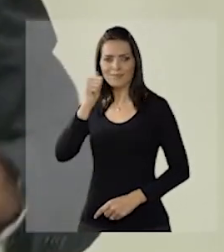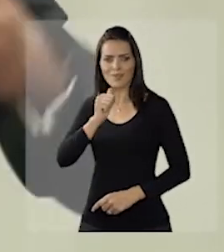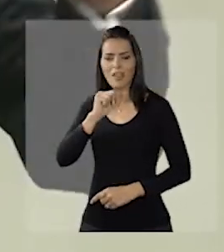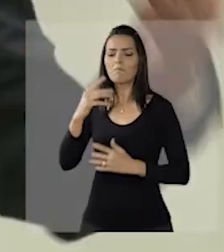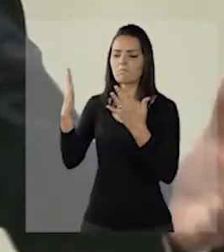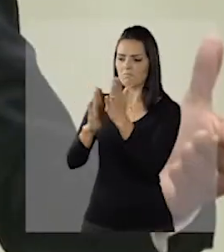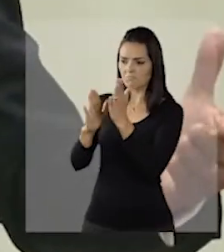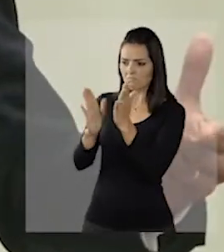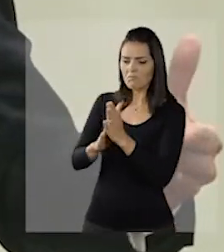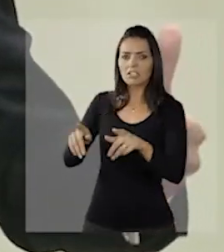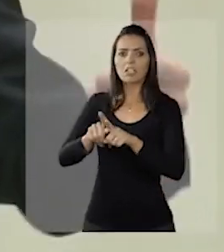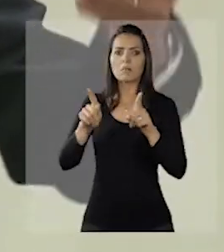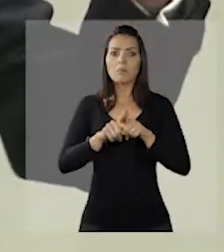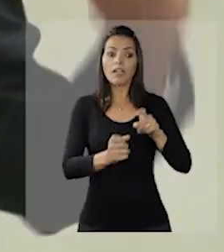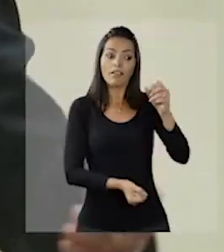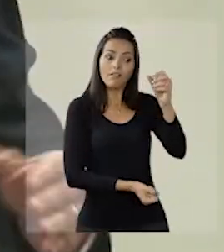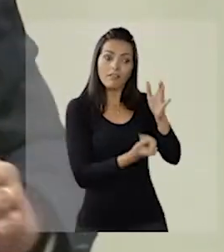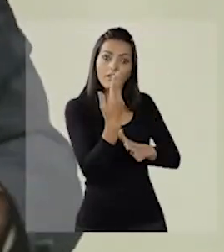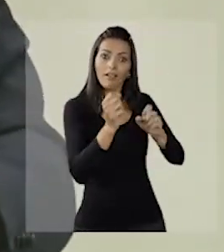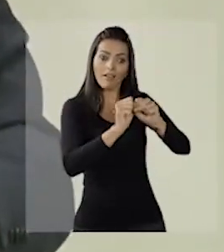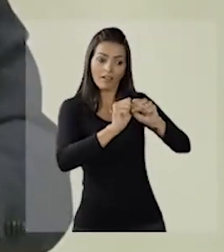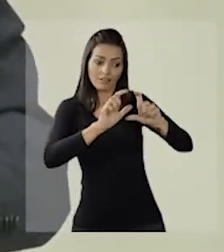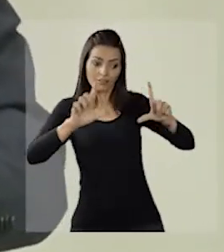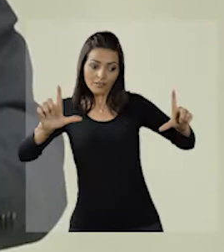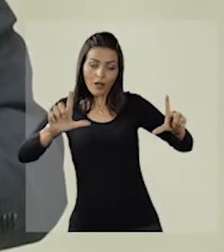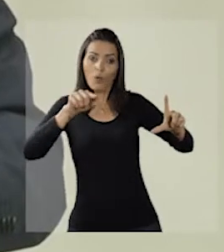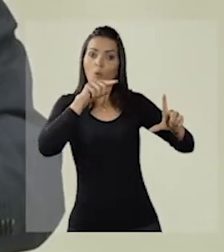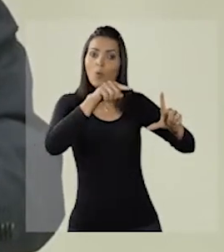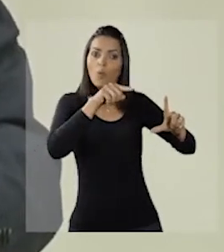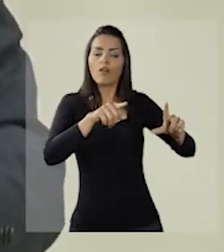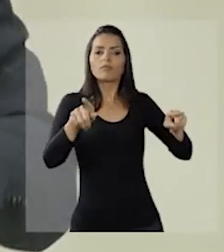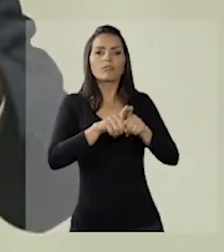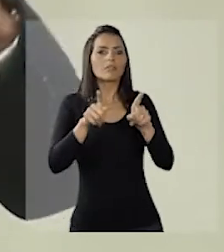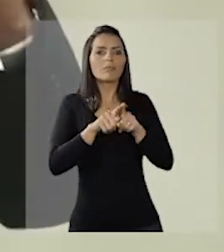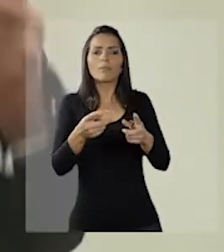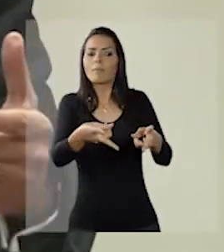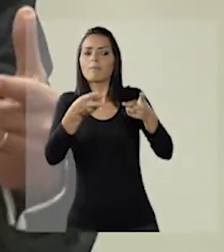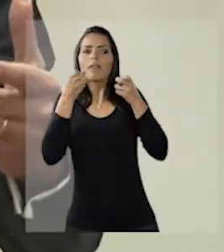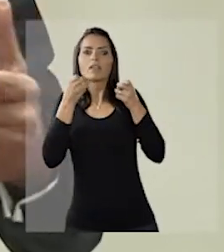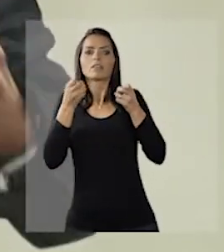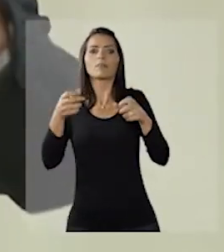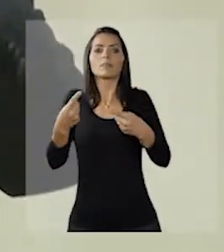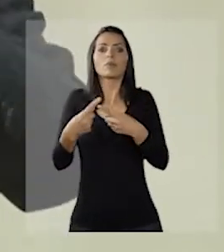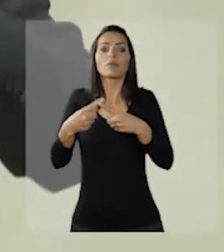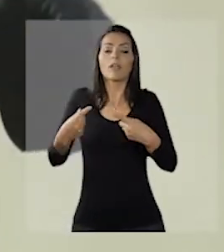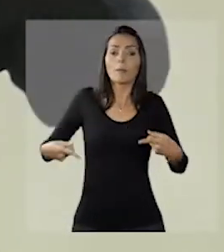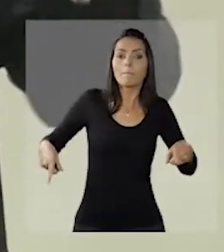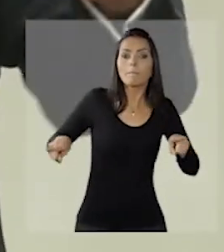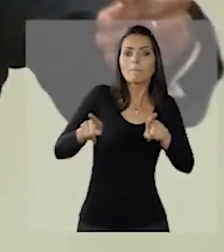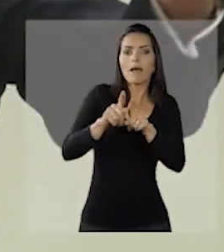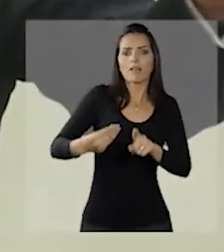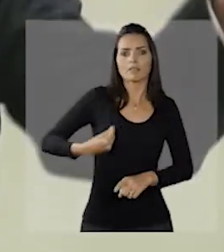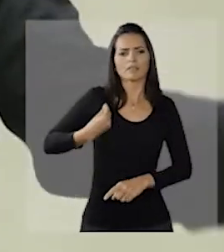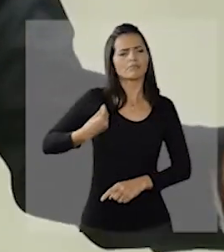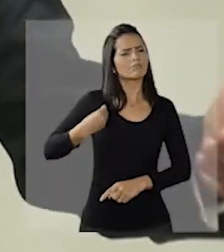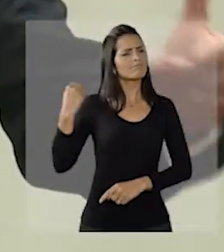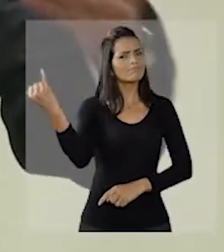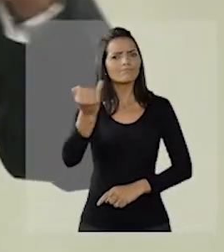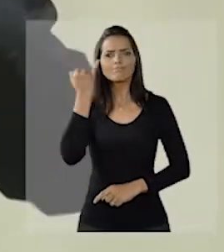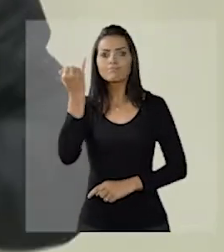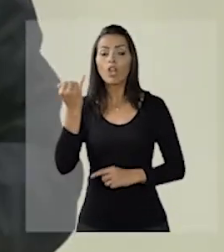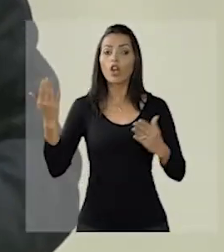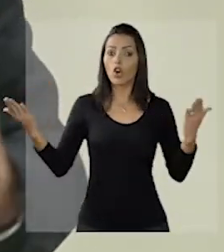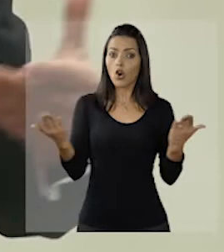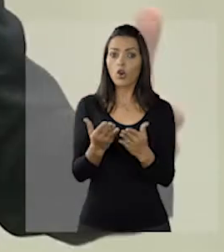saudar, além do projeto, além exatamente das homenagens, também a visão, porque a visão da participação ela